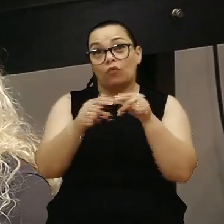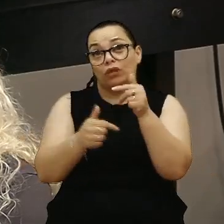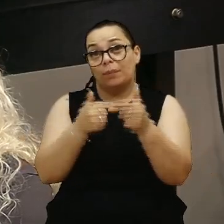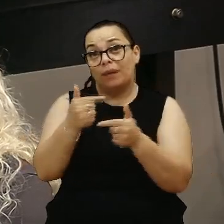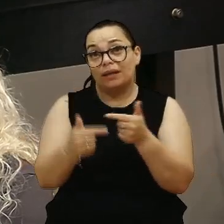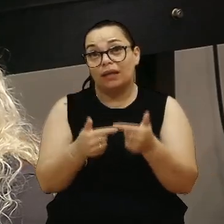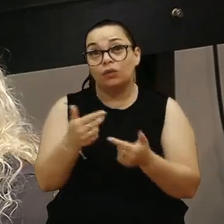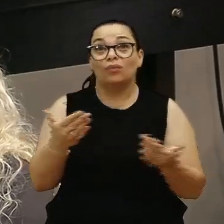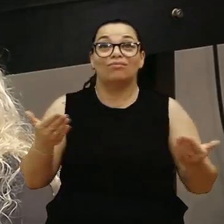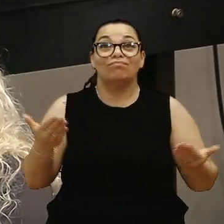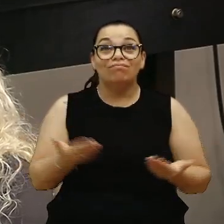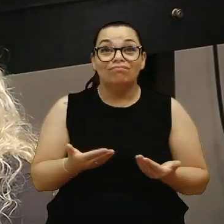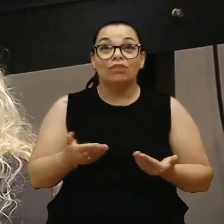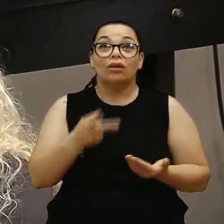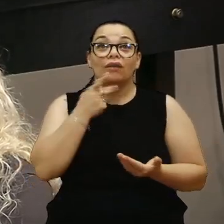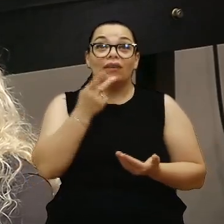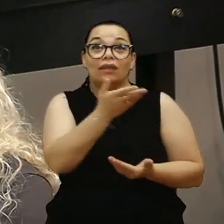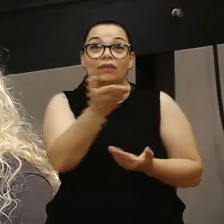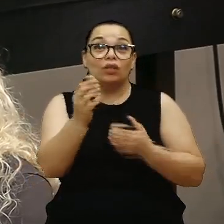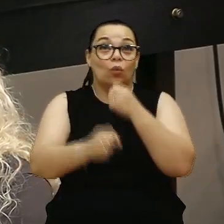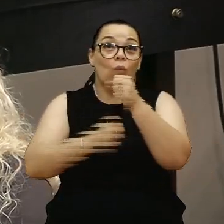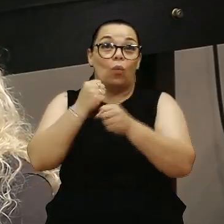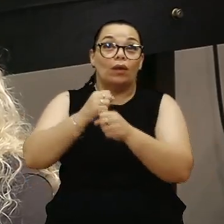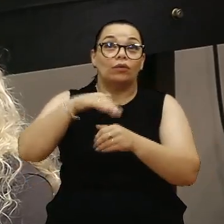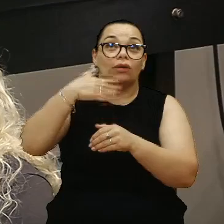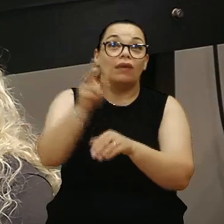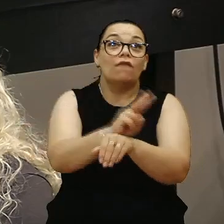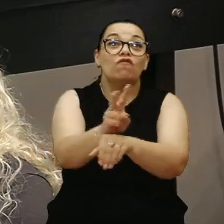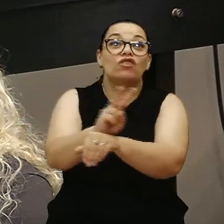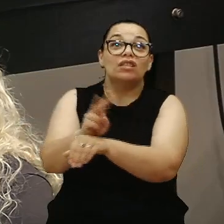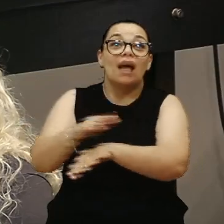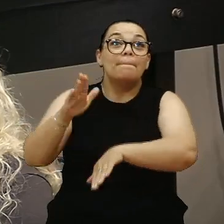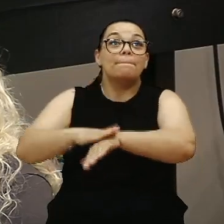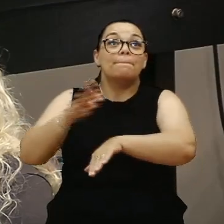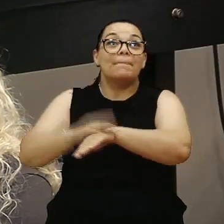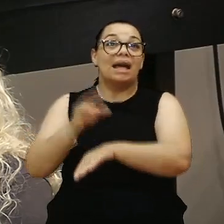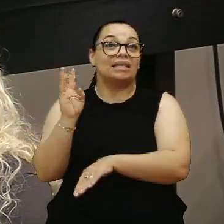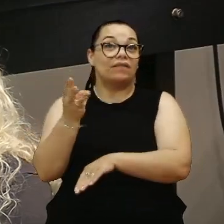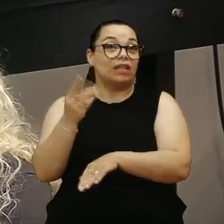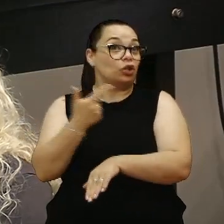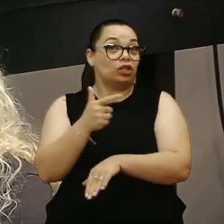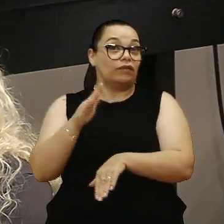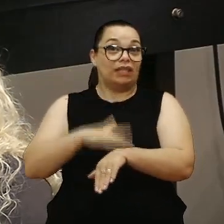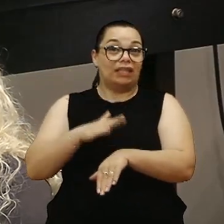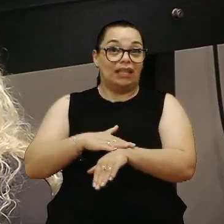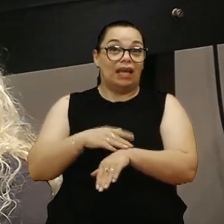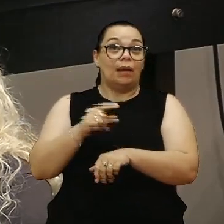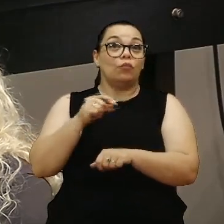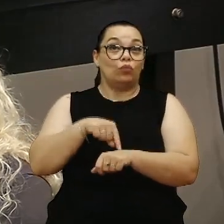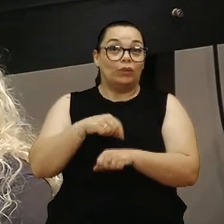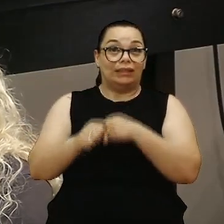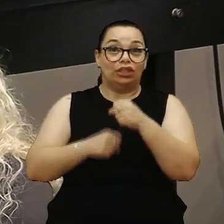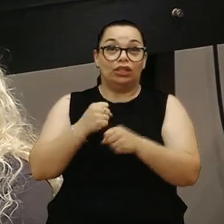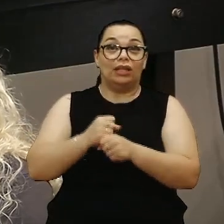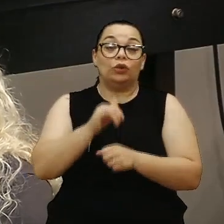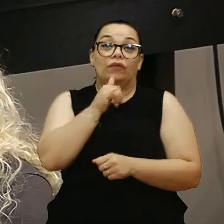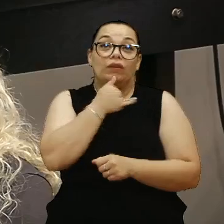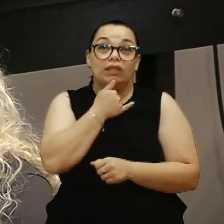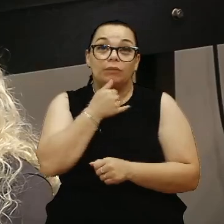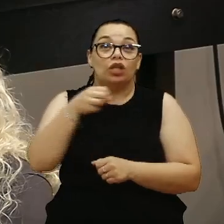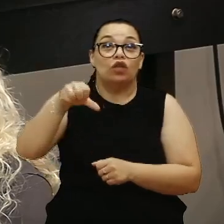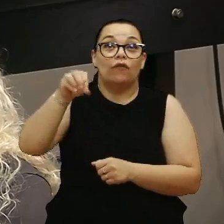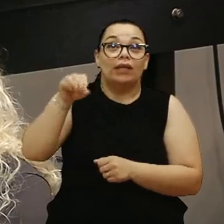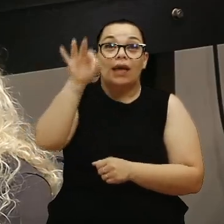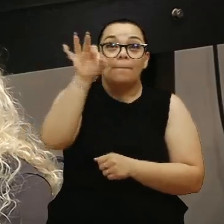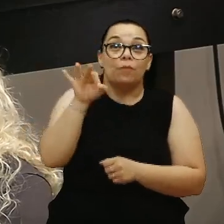E agora, eu queria dizer que, a partir do ano que vem, eu vou fiscalizar cada vez mais a Visat. Não tive tempo esse ano. Fiquei aí, infelizmente, 90%